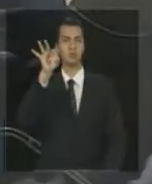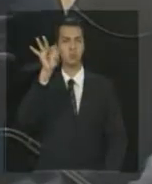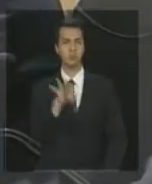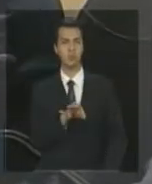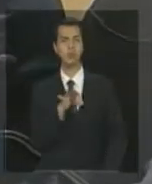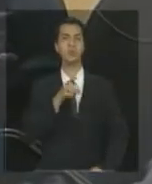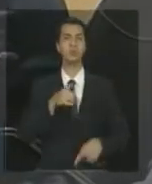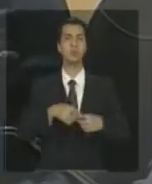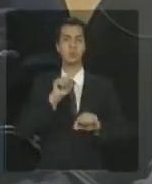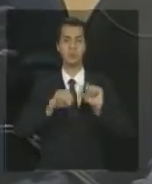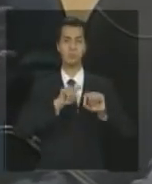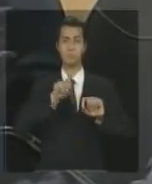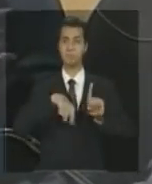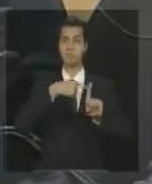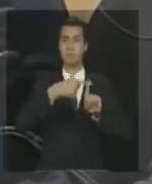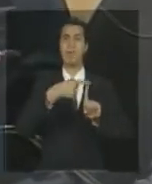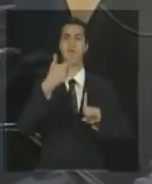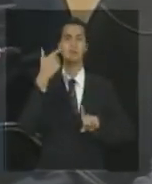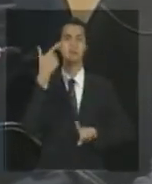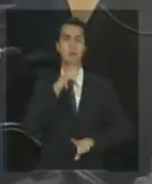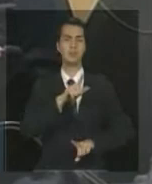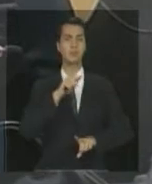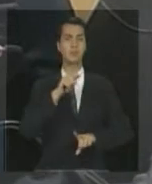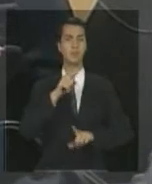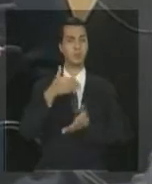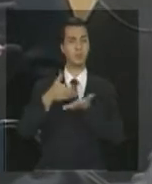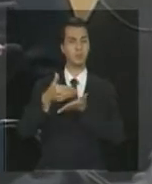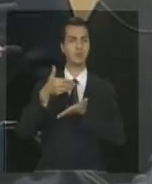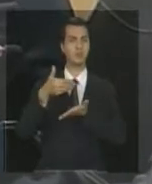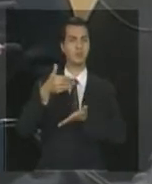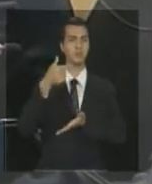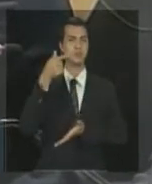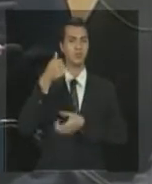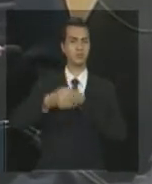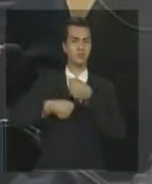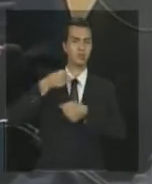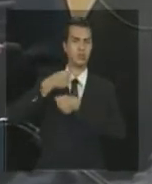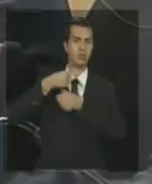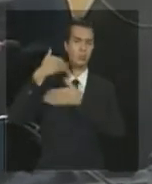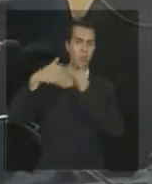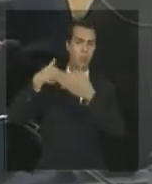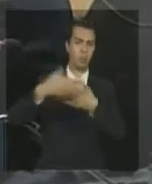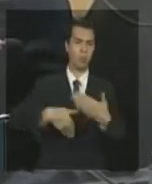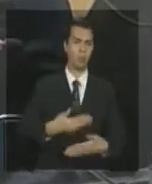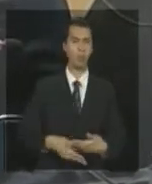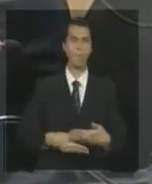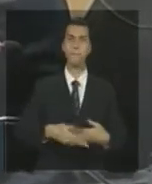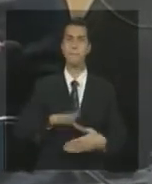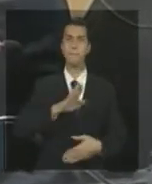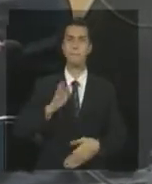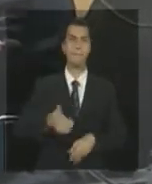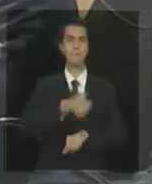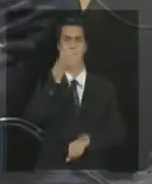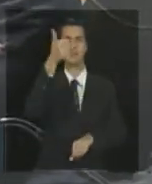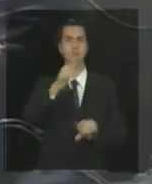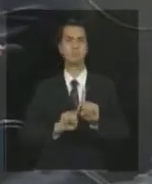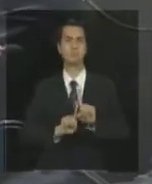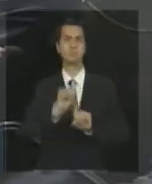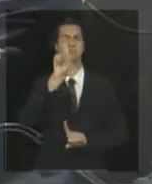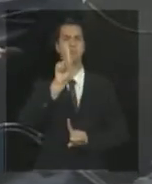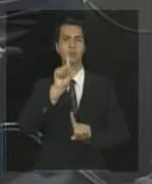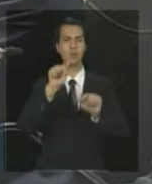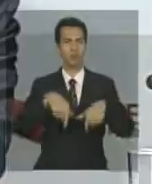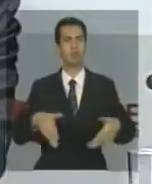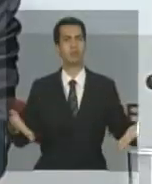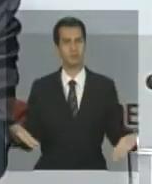aumento proporcional relativo desde 2004, ou seja, nos últimos 7 anos, é a maior taxa de elevação de realização de transplantes